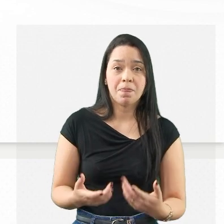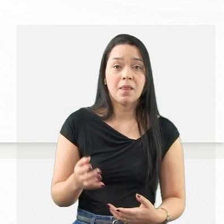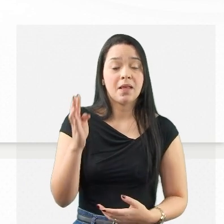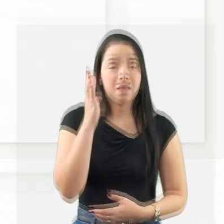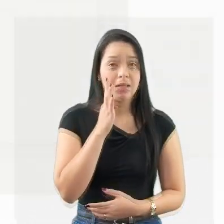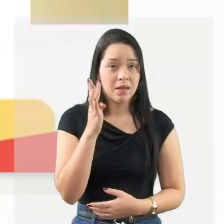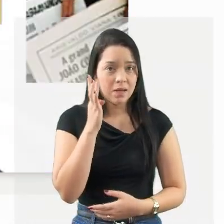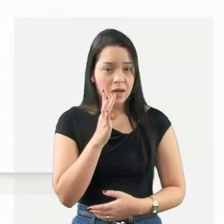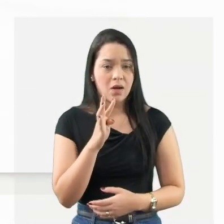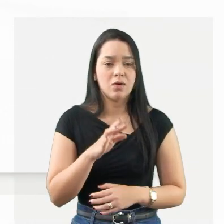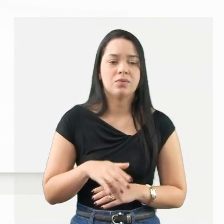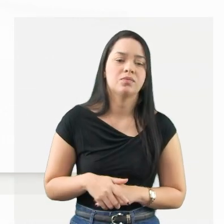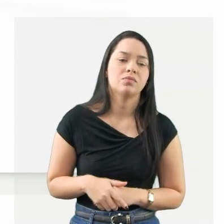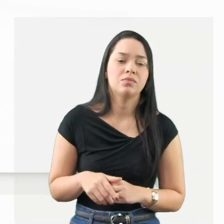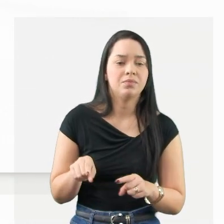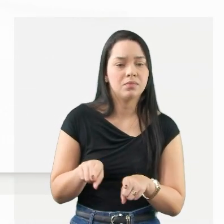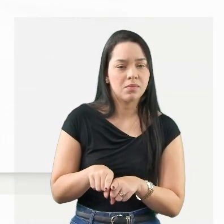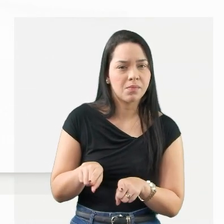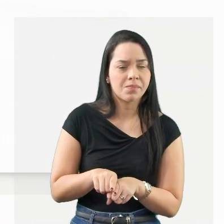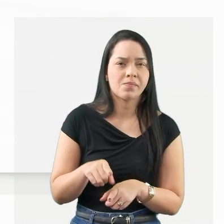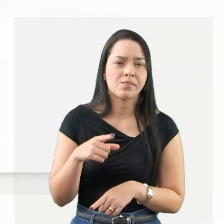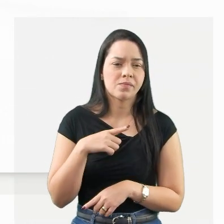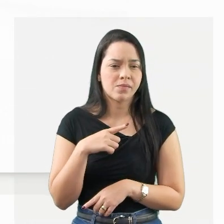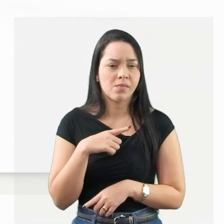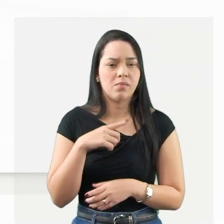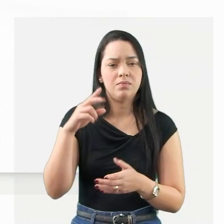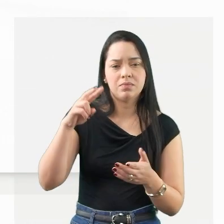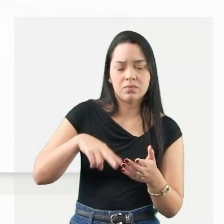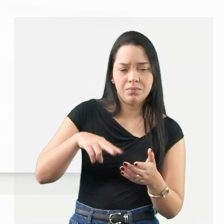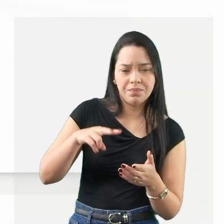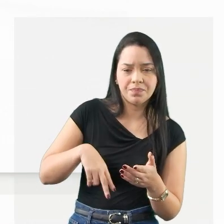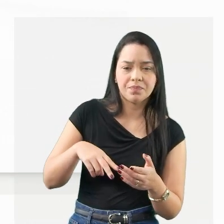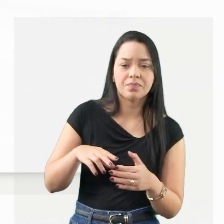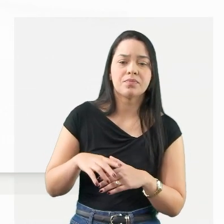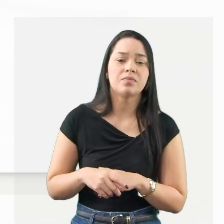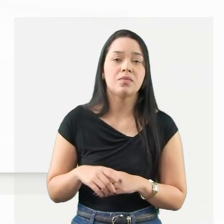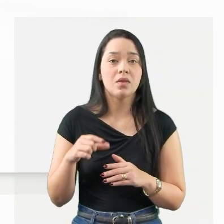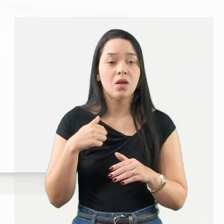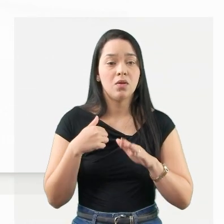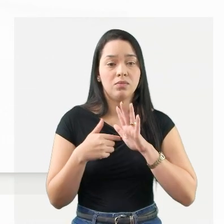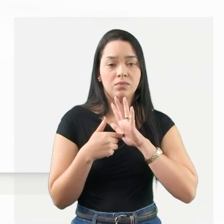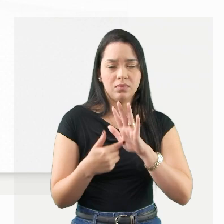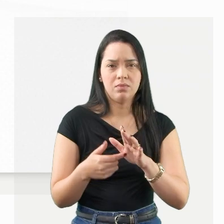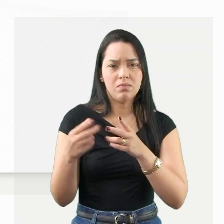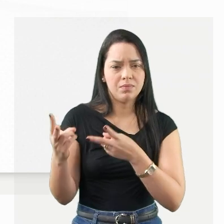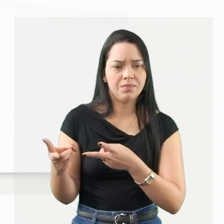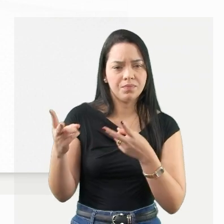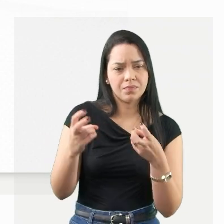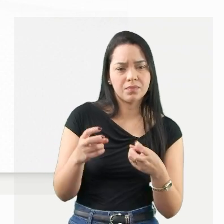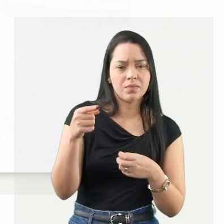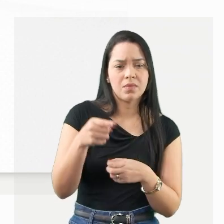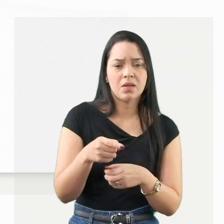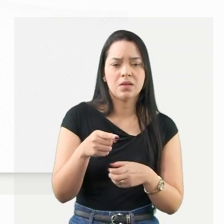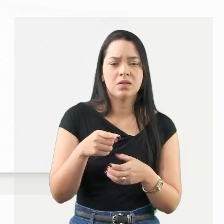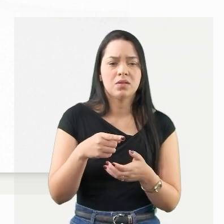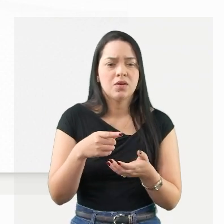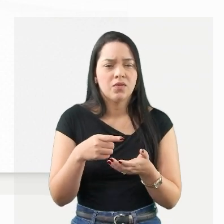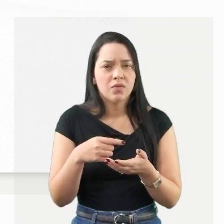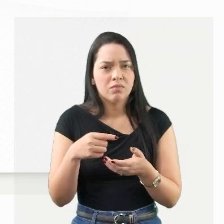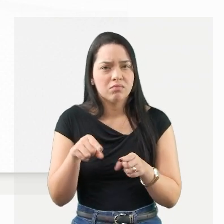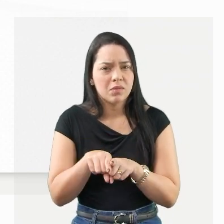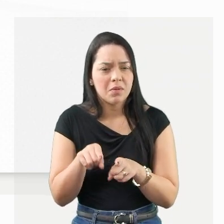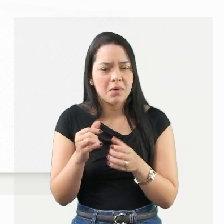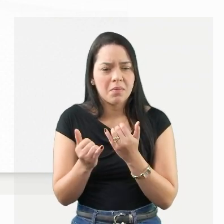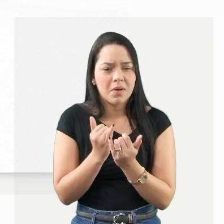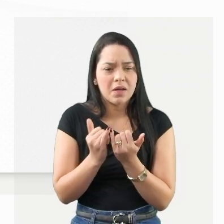legal trabalhar com fazer a leitura desses folhetos, e aqui eu coloco para vocês observarem esses folhetinhos, né, que são espécies